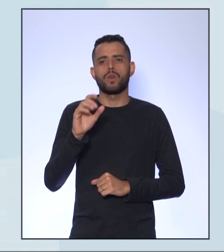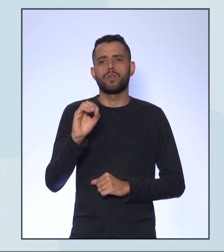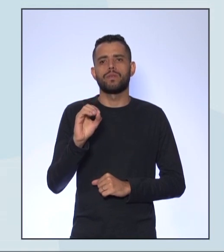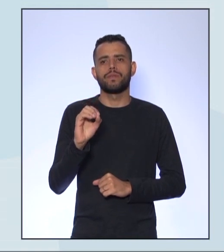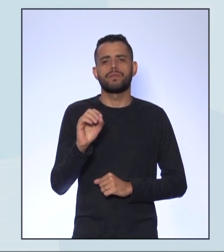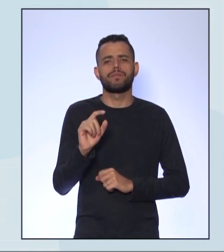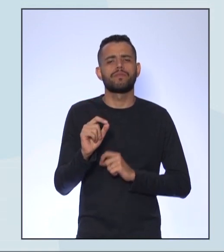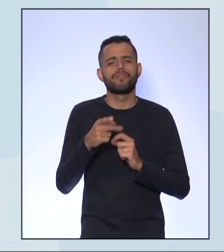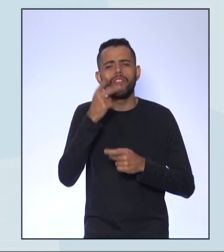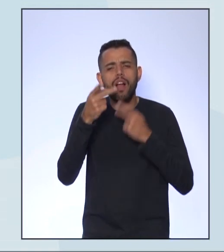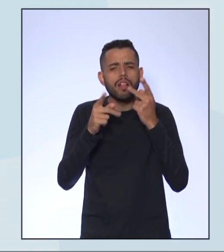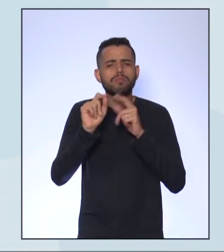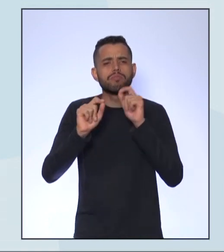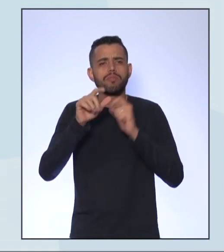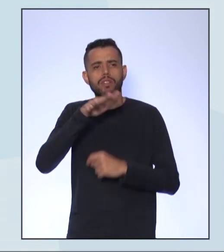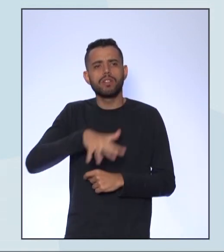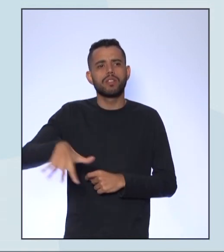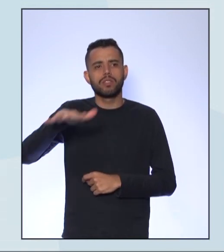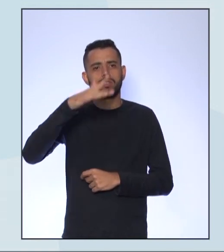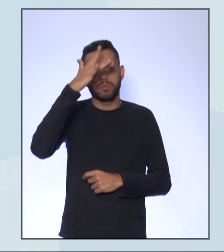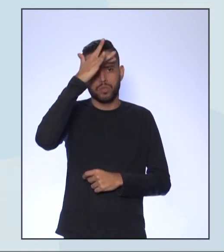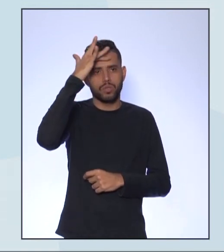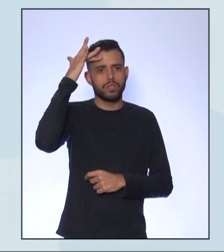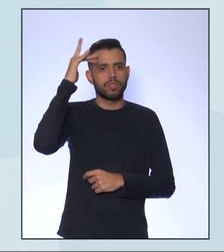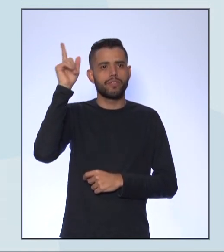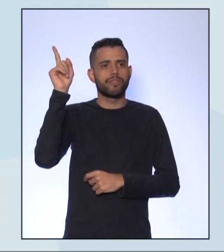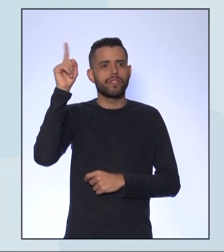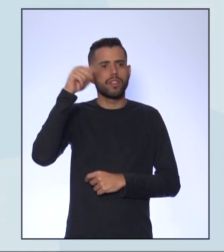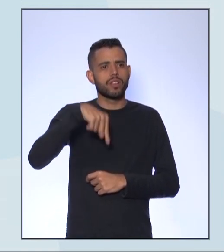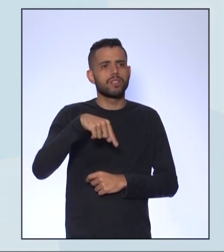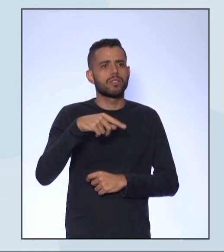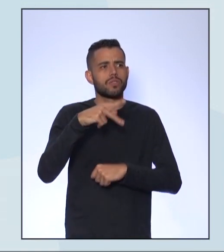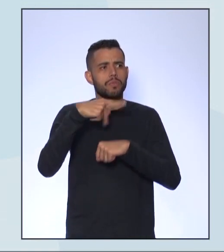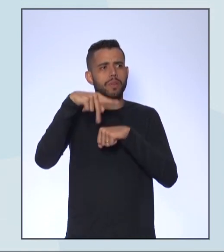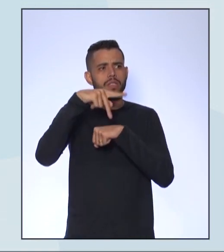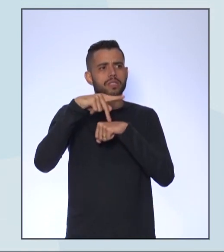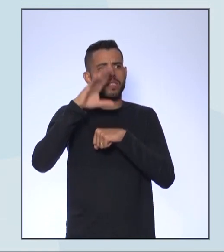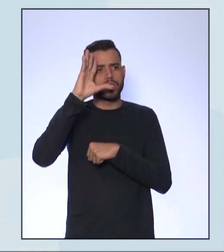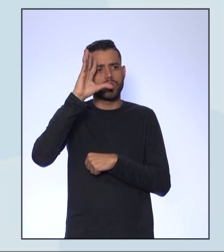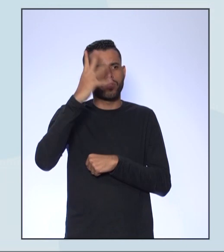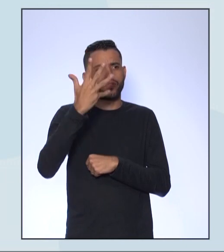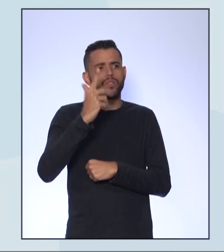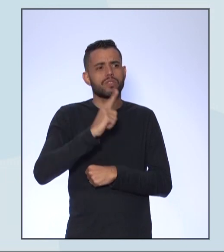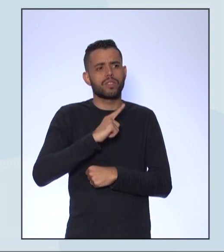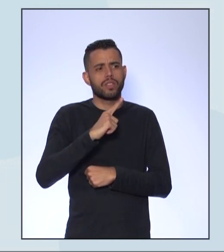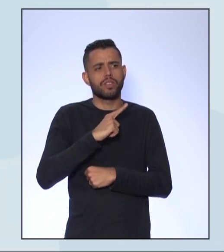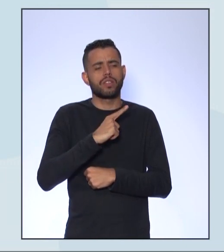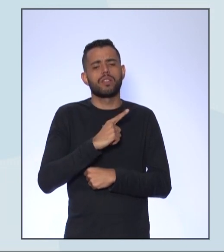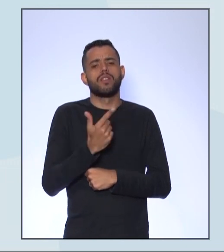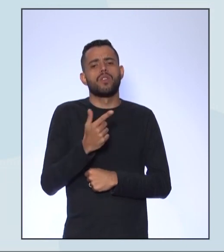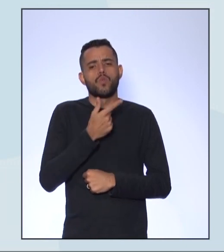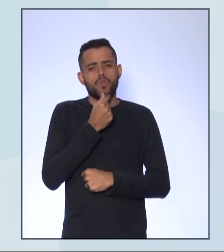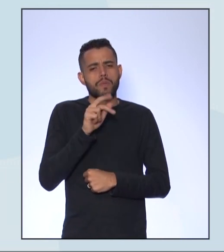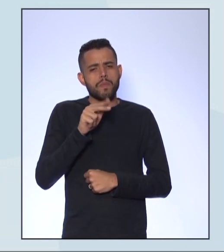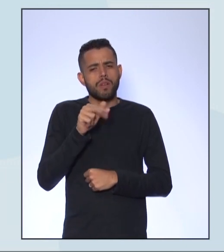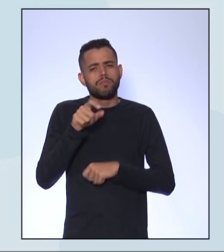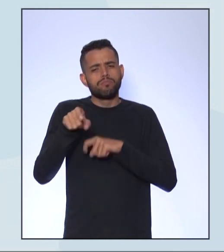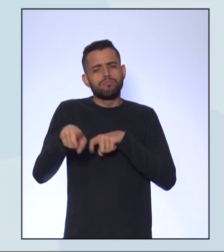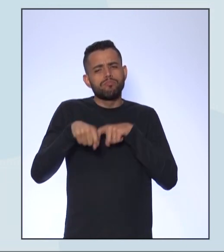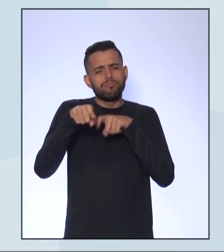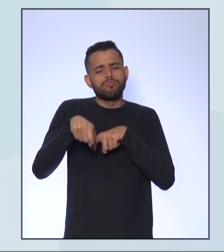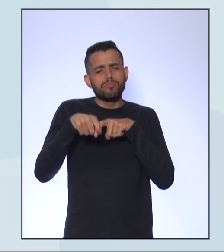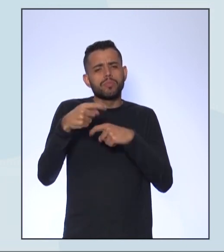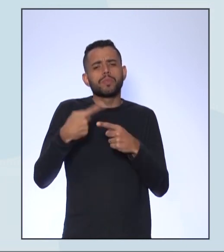que um moço vindo do país dos estrangeiros resolveu ter o seu irmão no sertão mineiro, pois a saudade já era maior que tudo